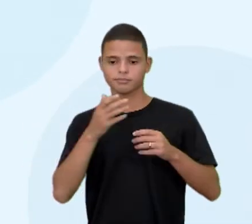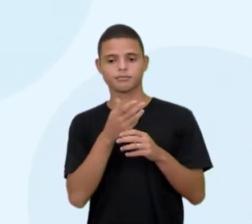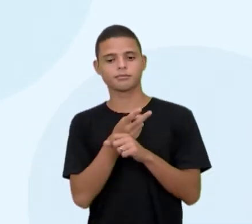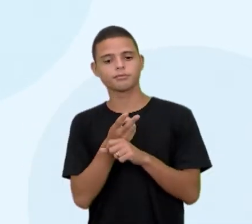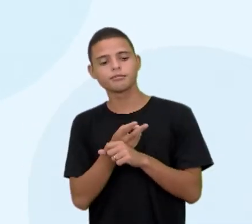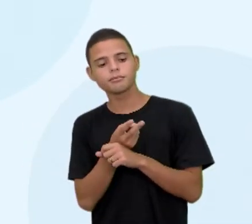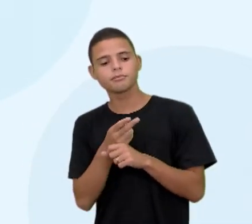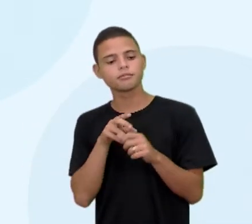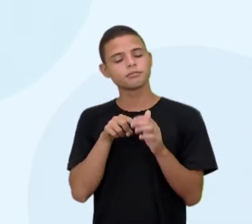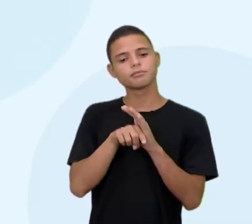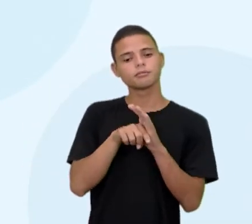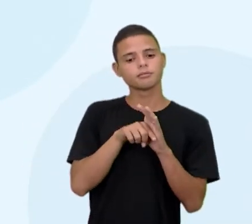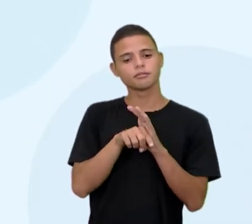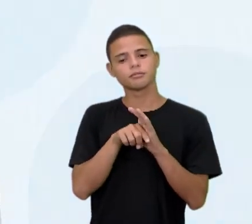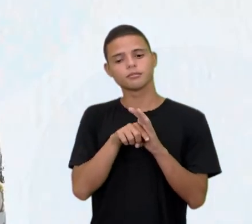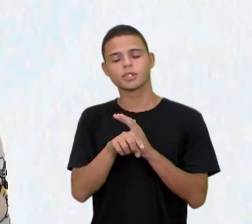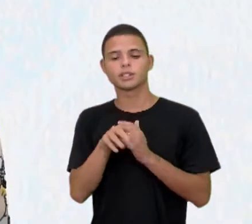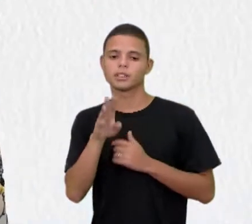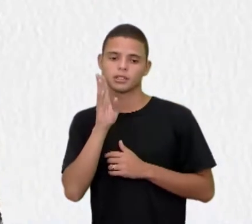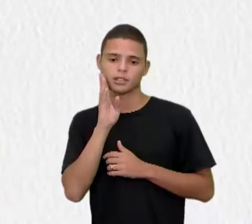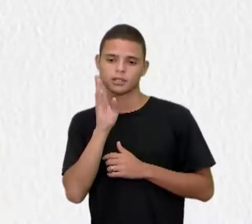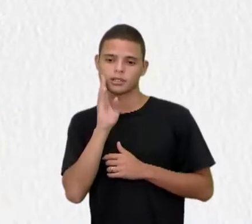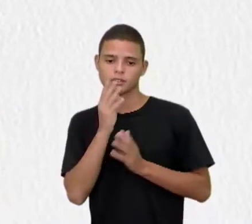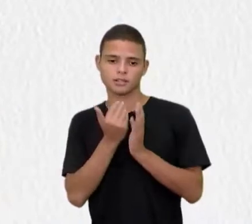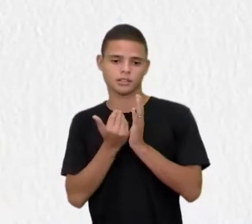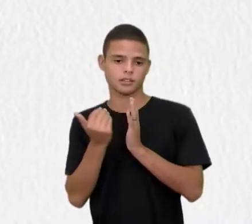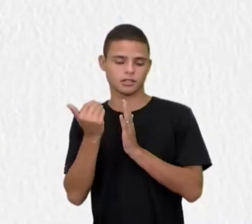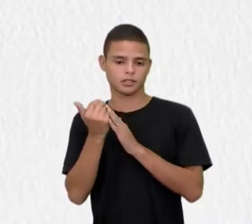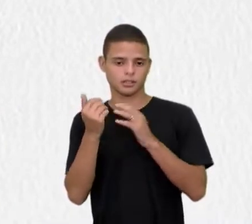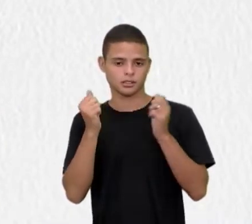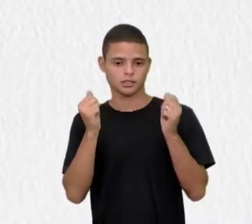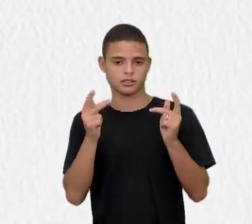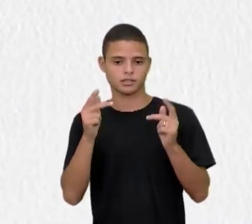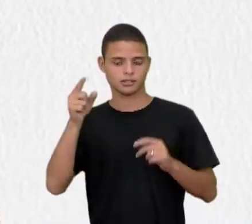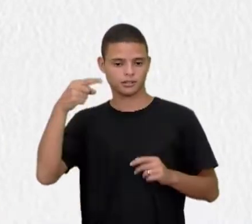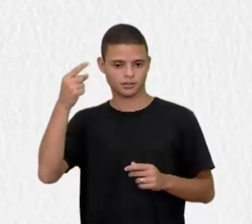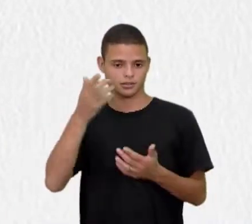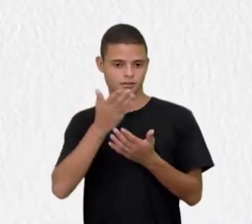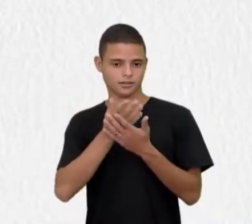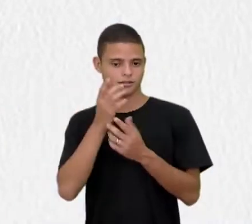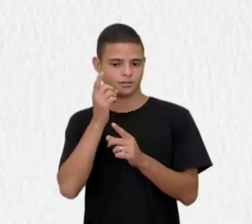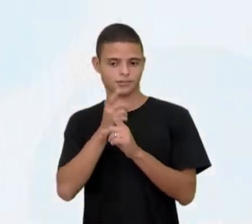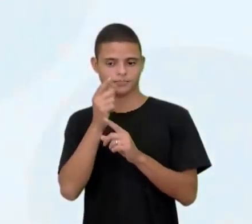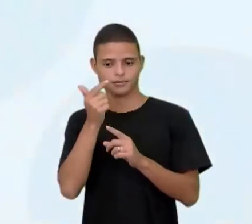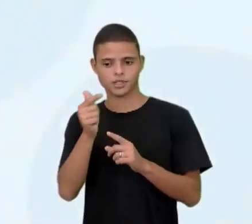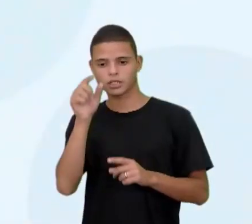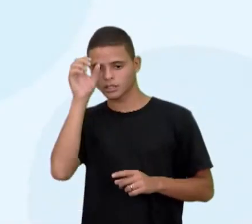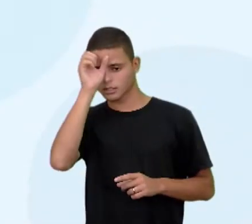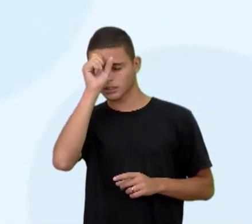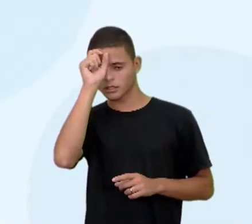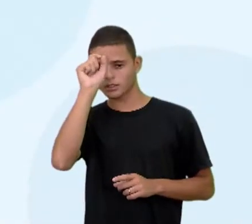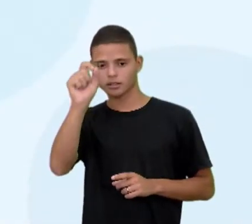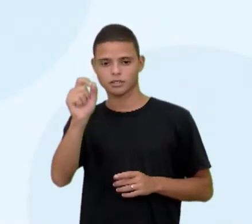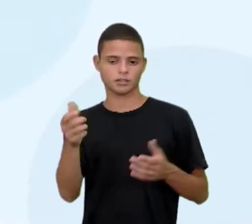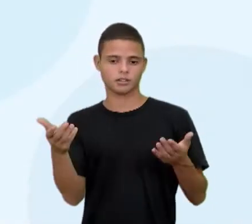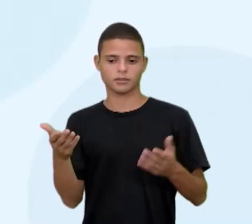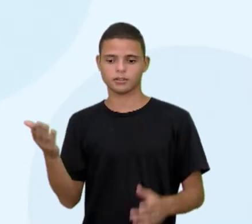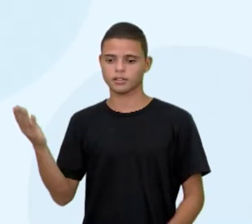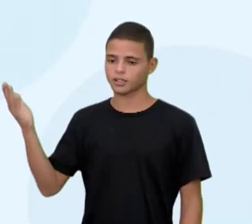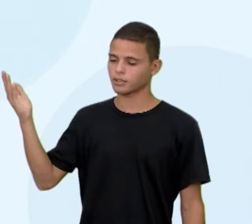uma visita aí virtual. Nós vamos falar um pouquinho mais disso nas próximas aulas, tá certo? E o que nós aprendemos hoje? Ju, você me